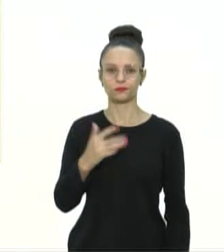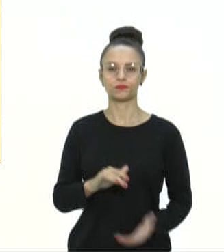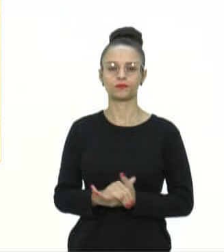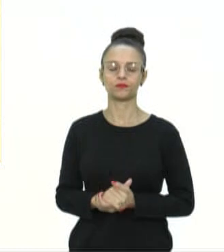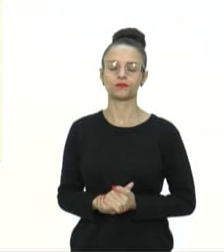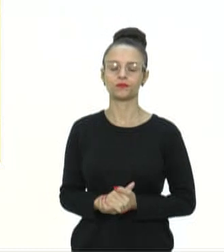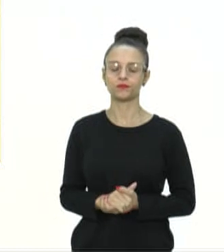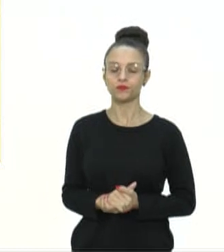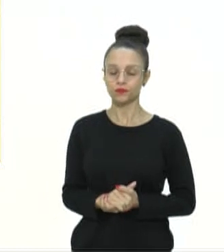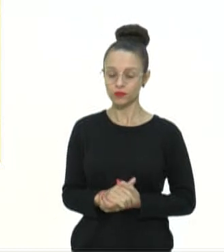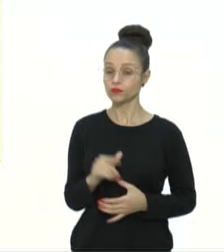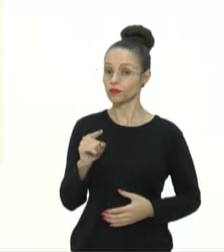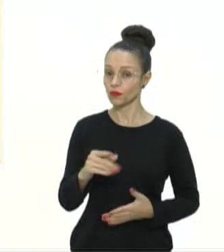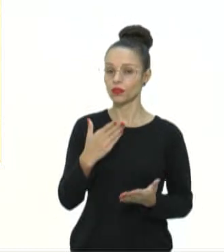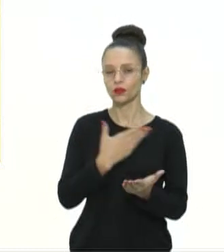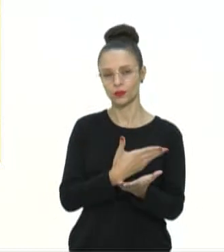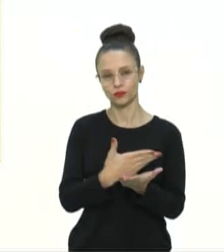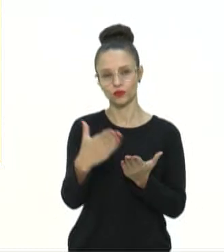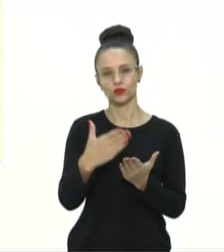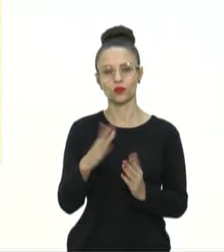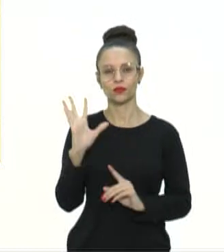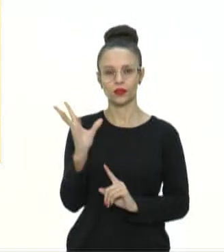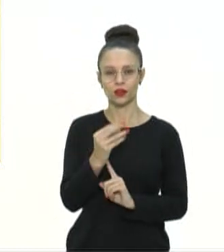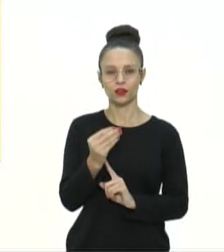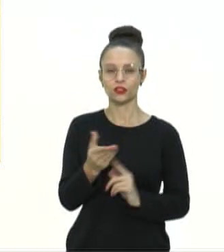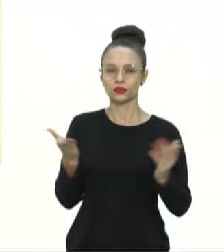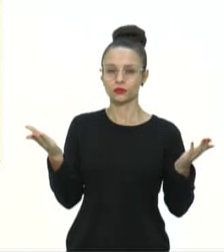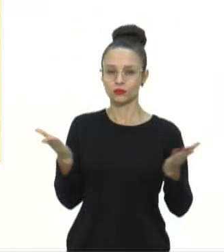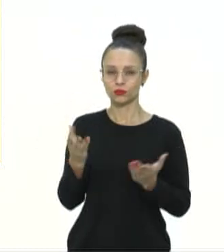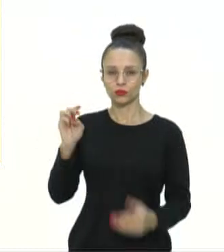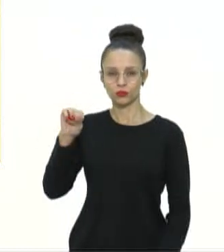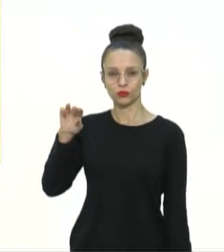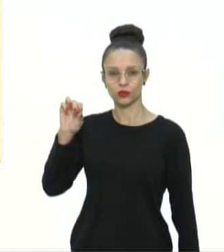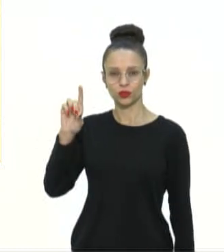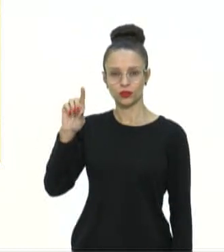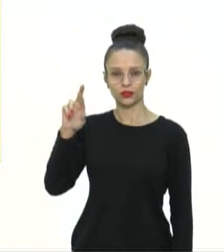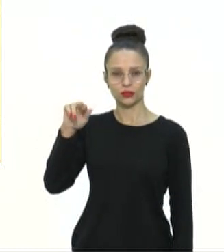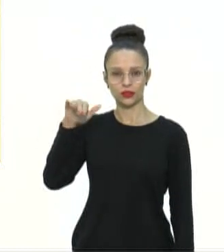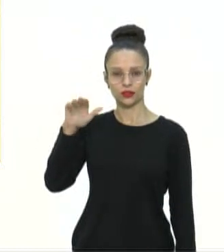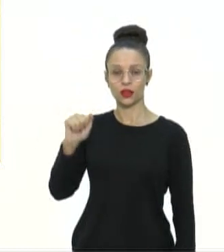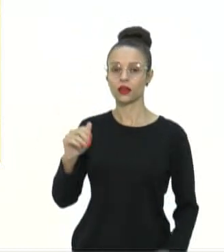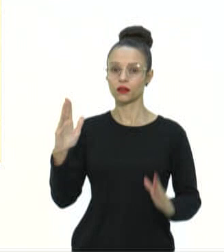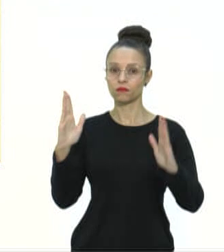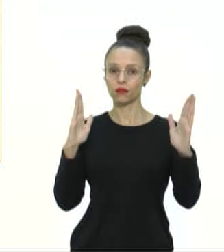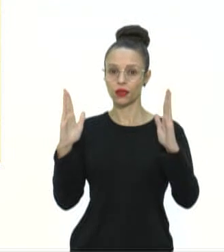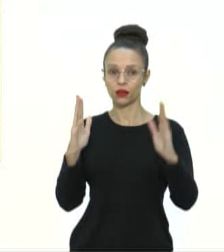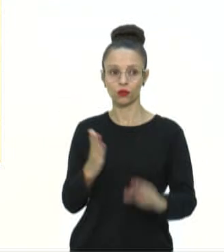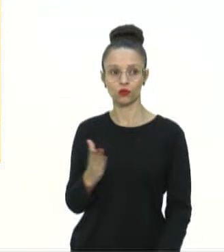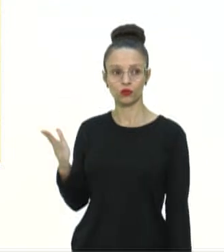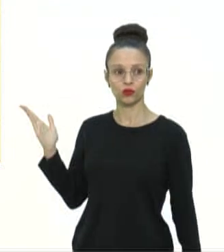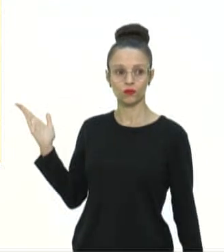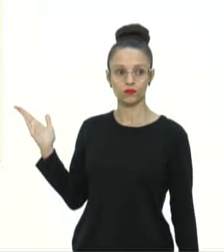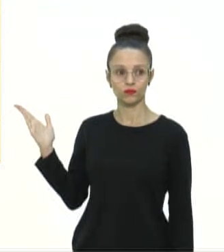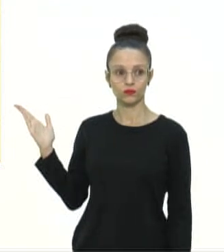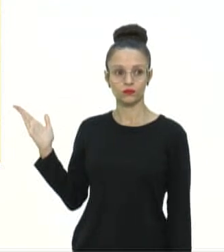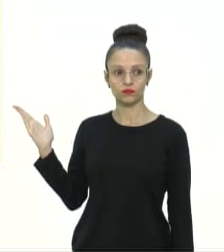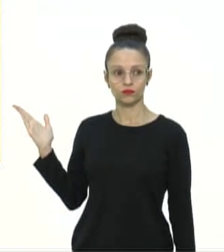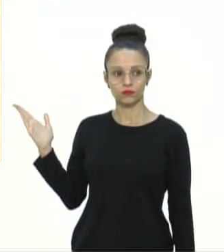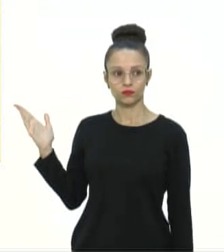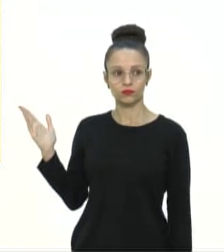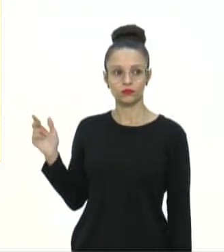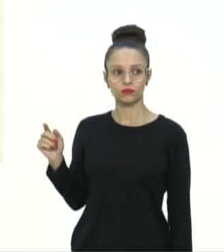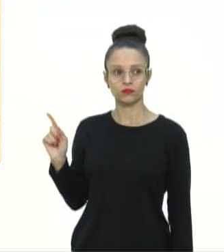Isso começou a arte moderna nesse período aqui. Essa obra